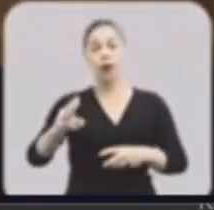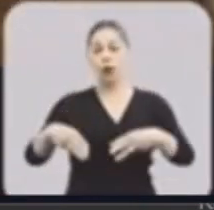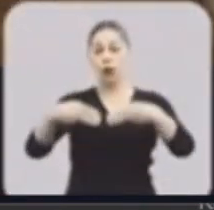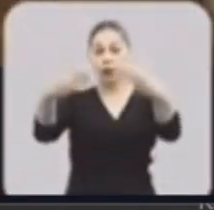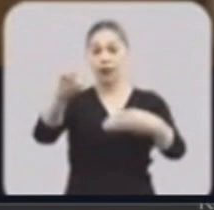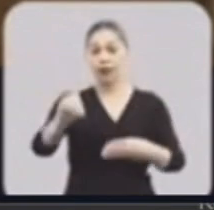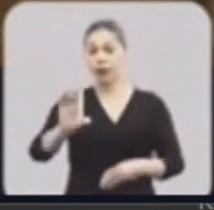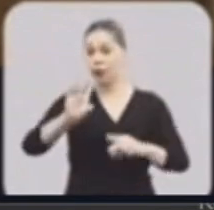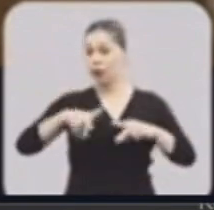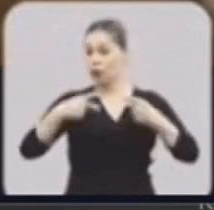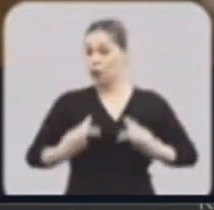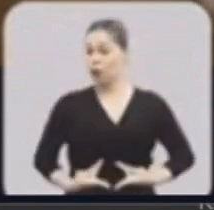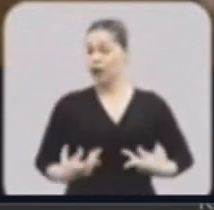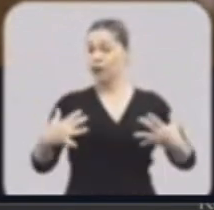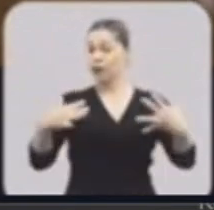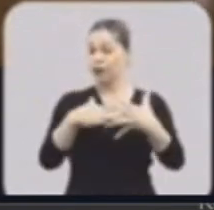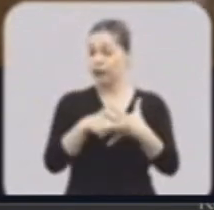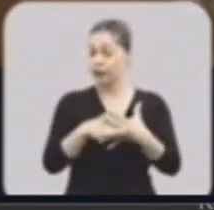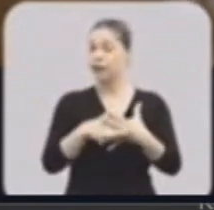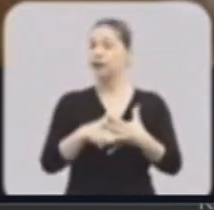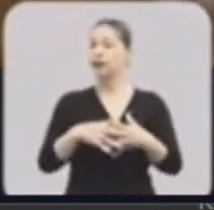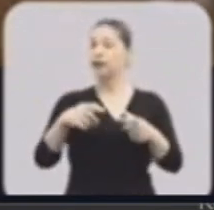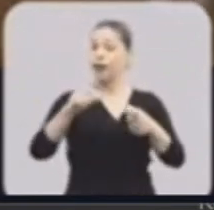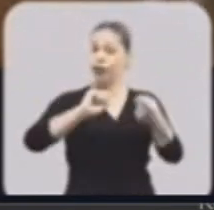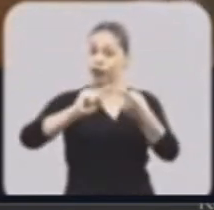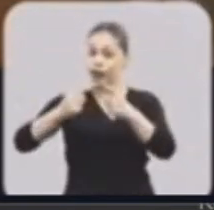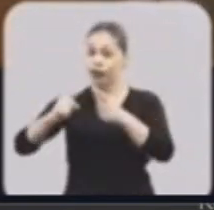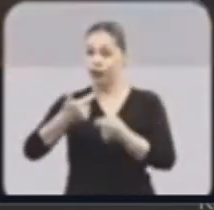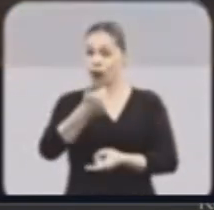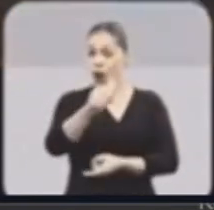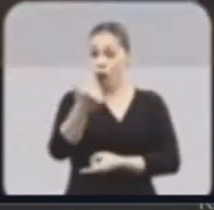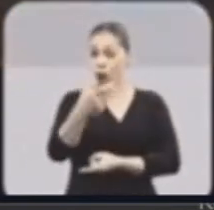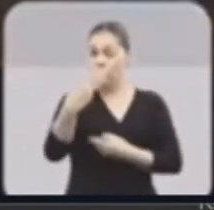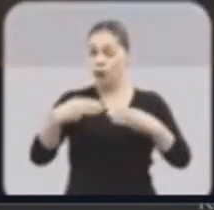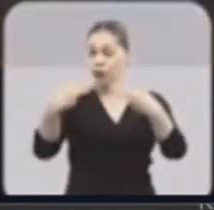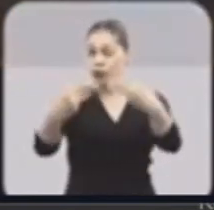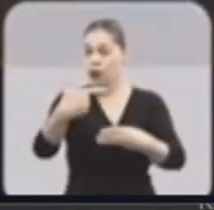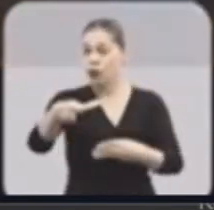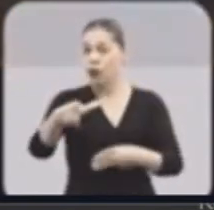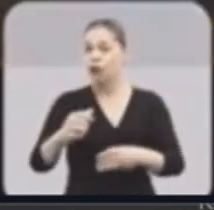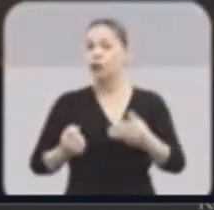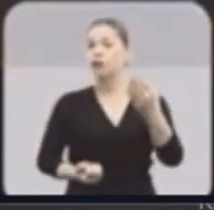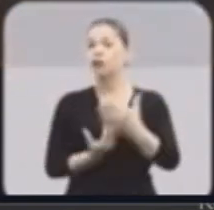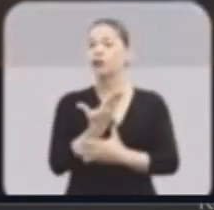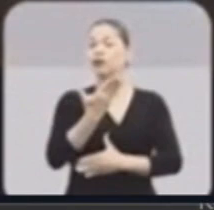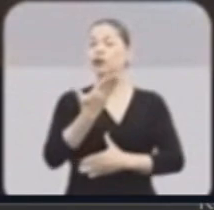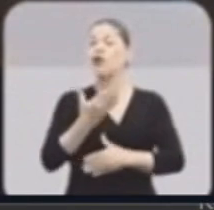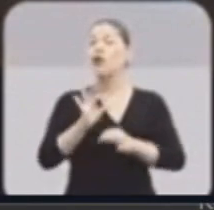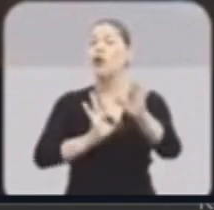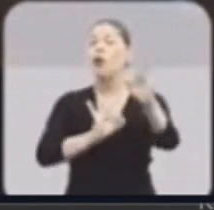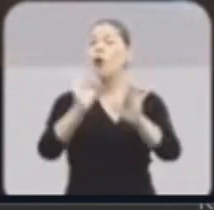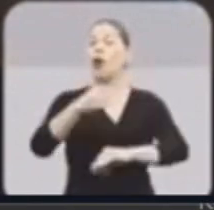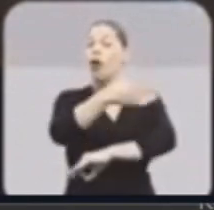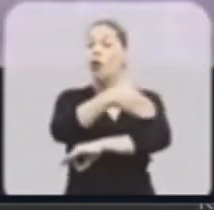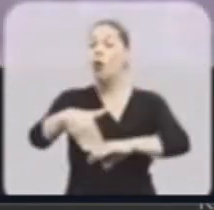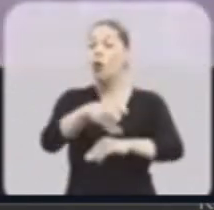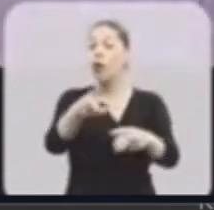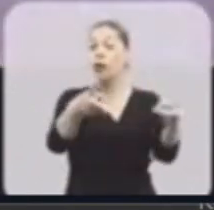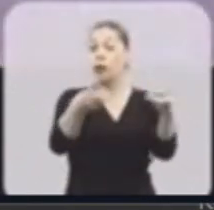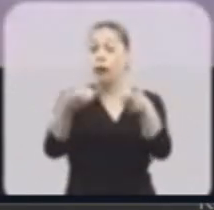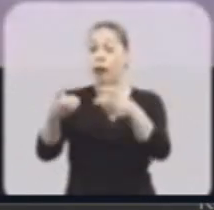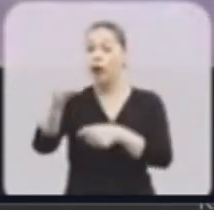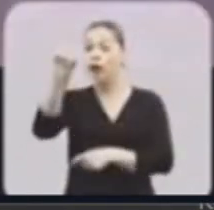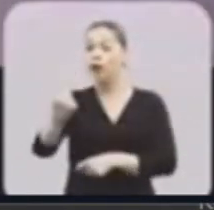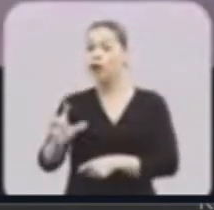federal, com a coordenação do Ministério dos Direitos Humanos e da Cidadania e articulação de 11 ministérios, lança o plano